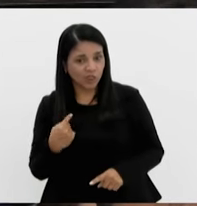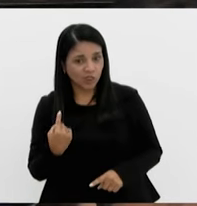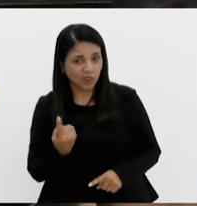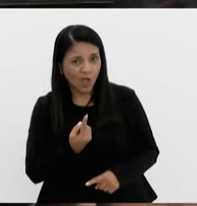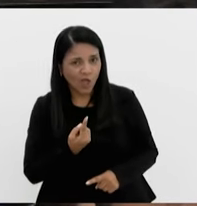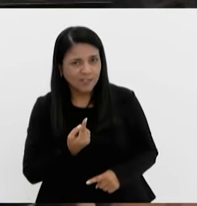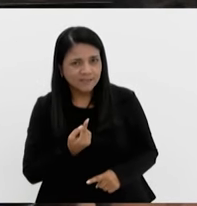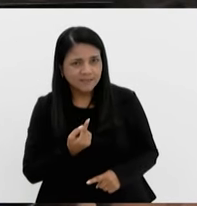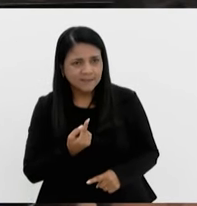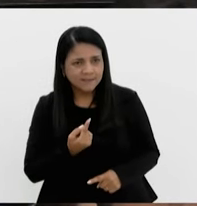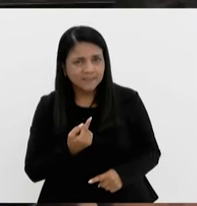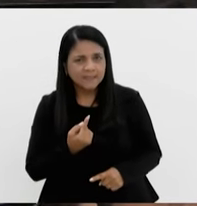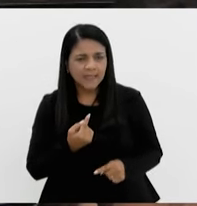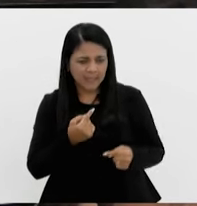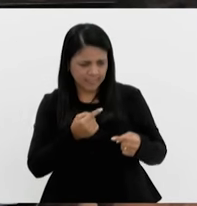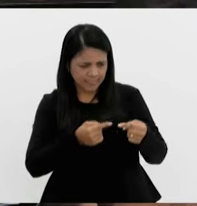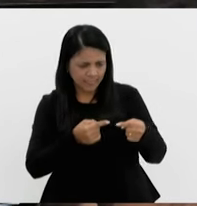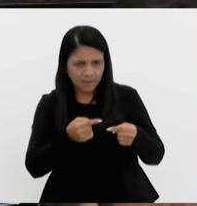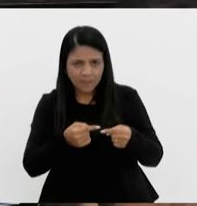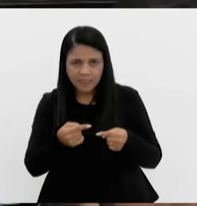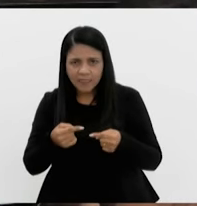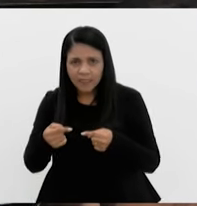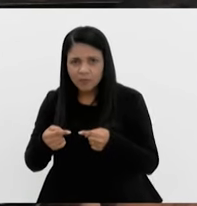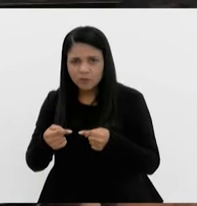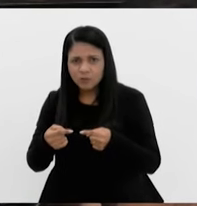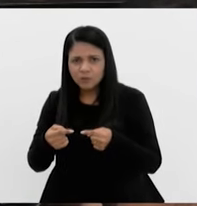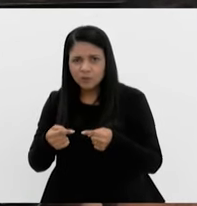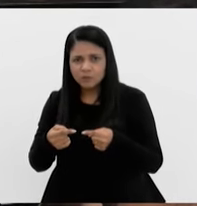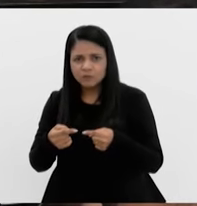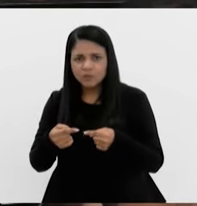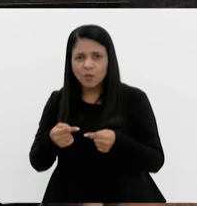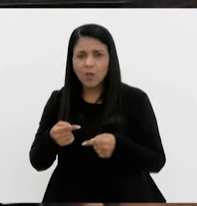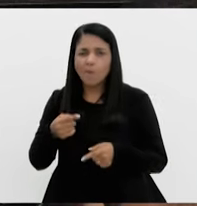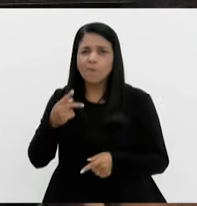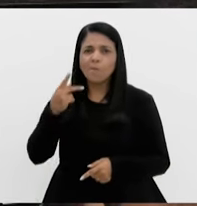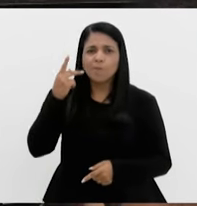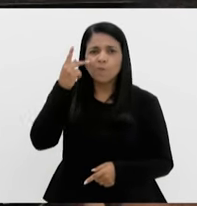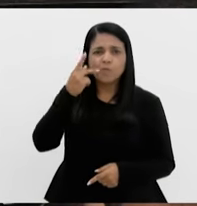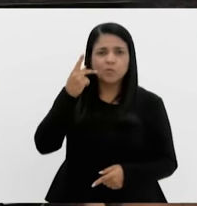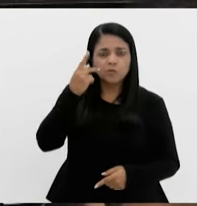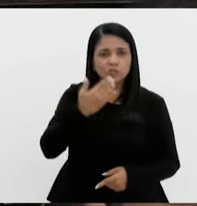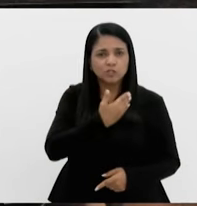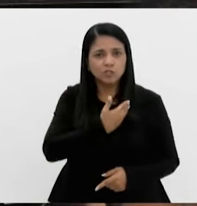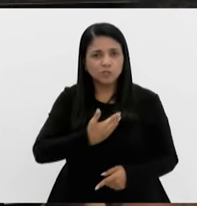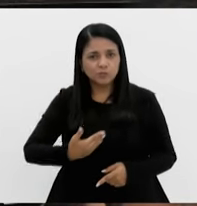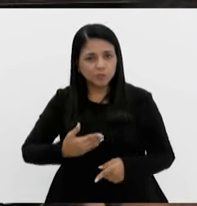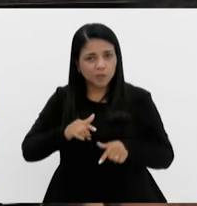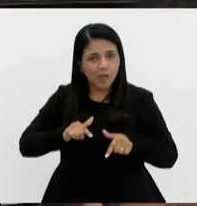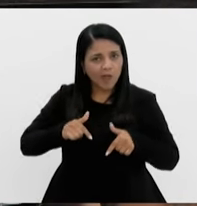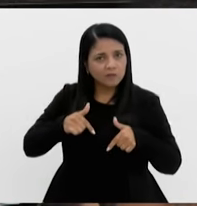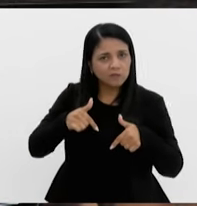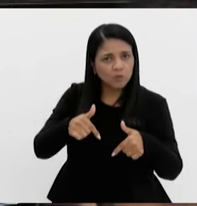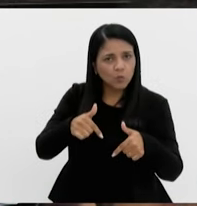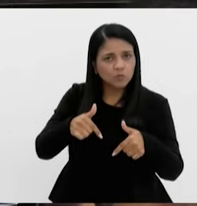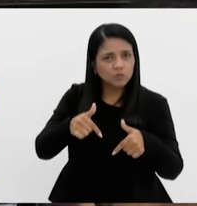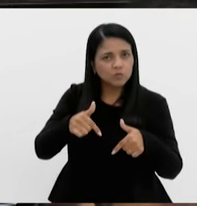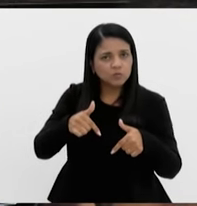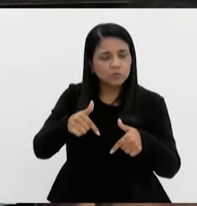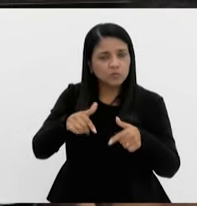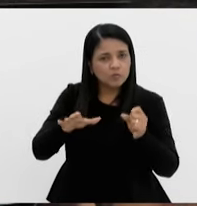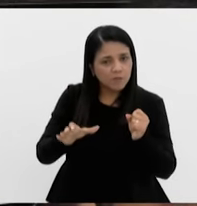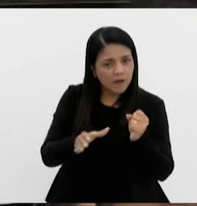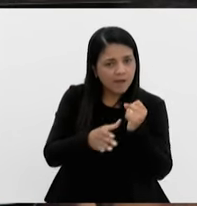debatendo desde jeito nós deveríamos estar debatendo políticas públicas efetivas ações que viessem a